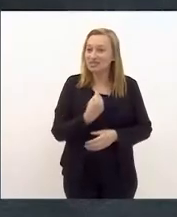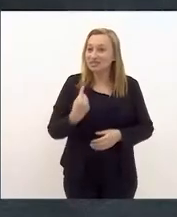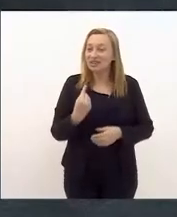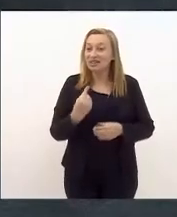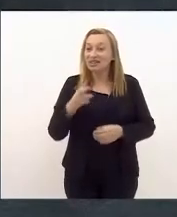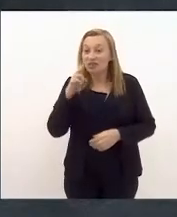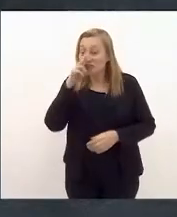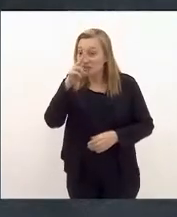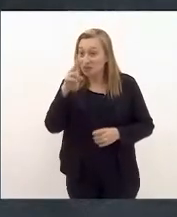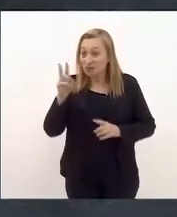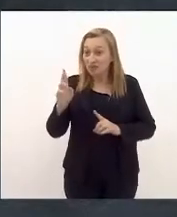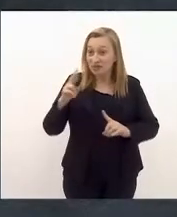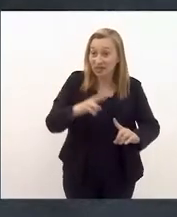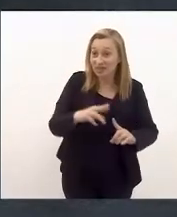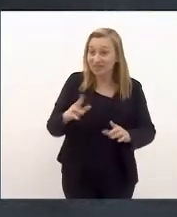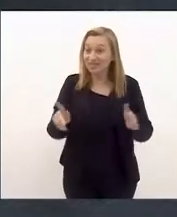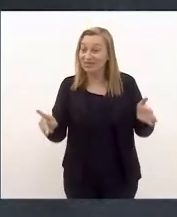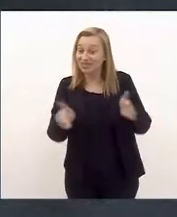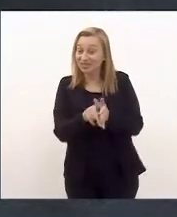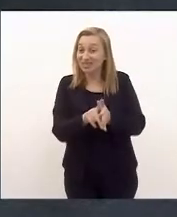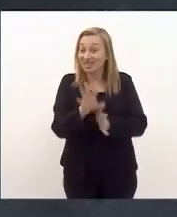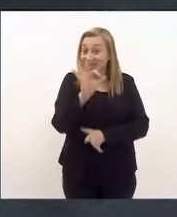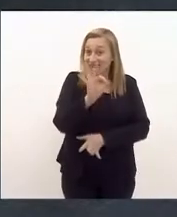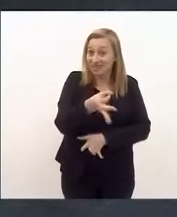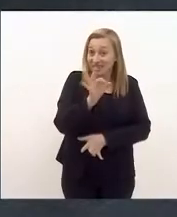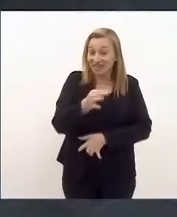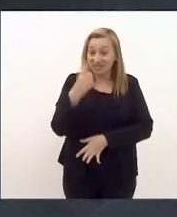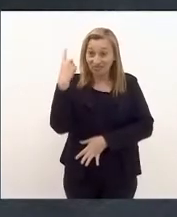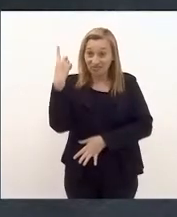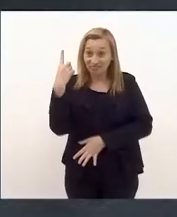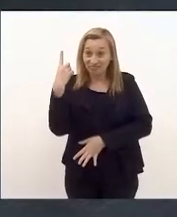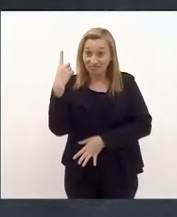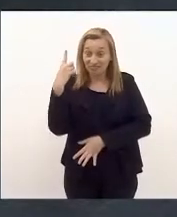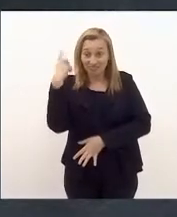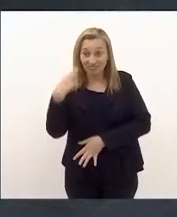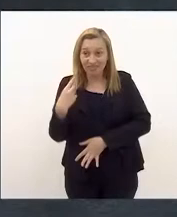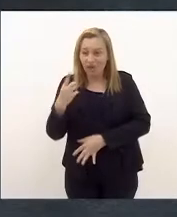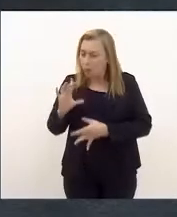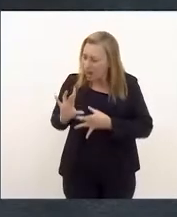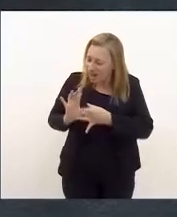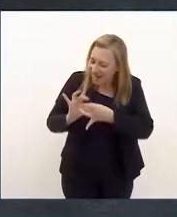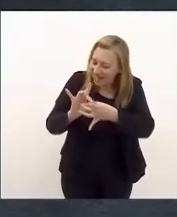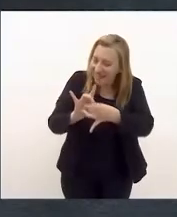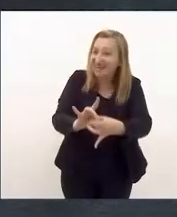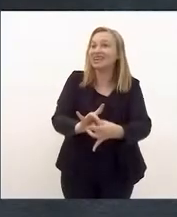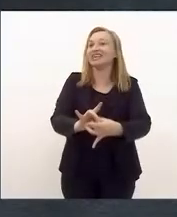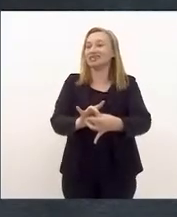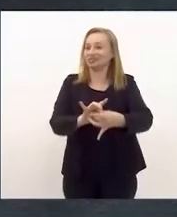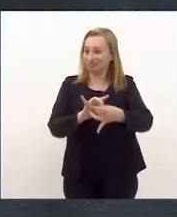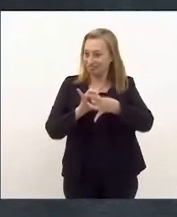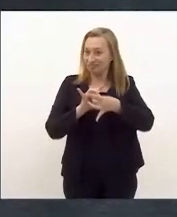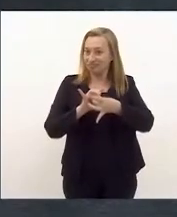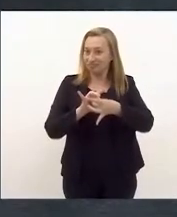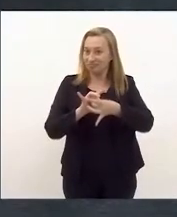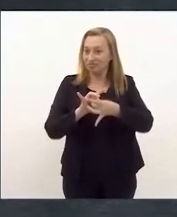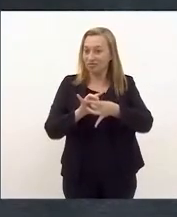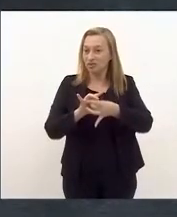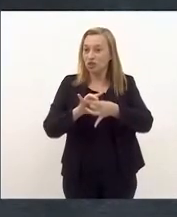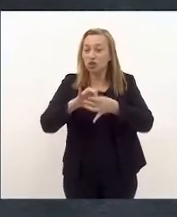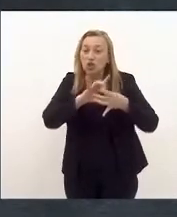projeto. Porque de fato, Dani, há uma linha, Mônica, há uma linha que